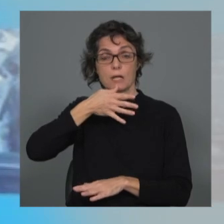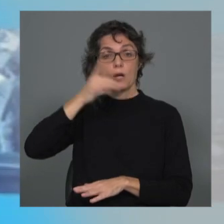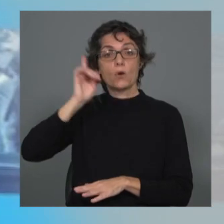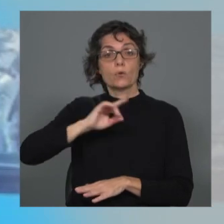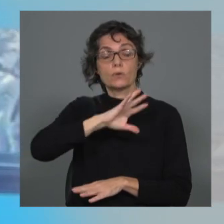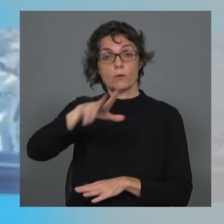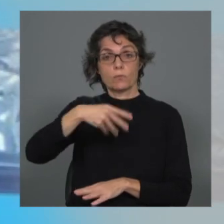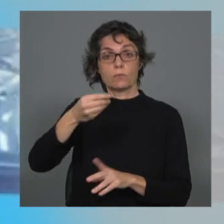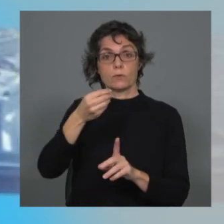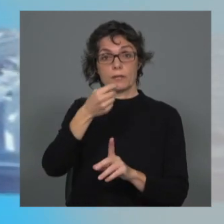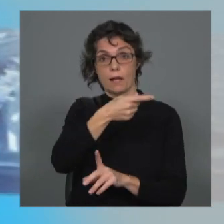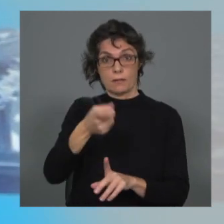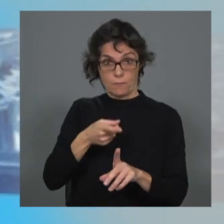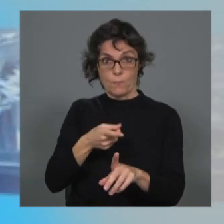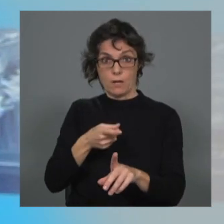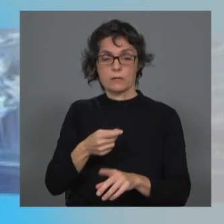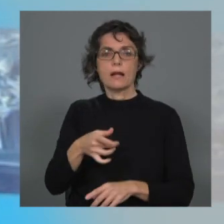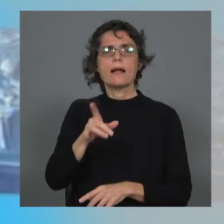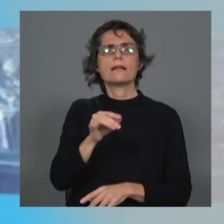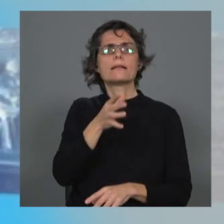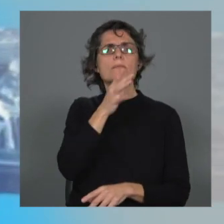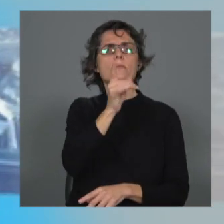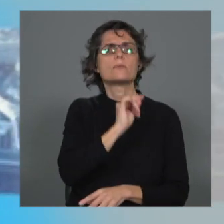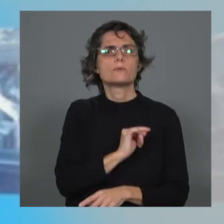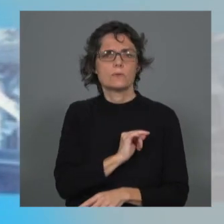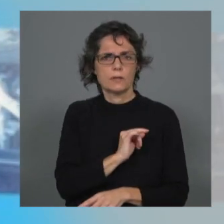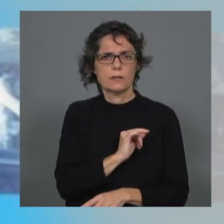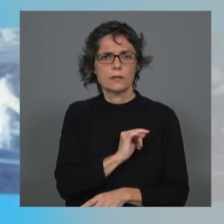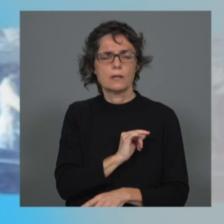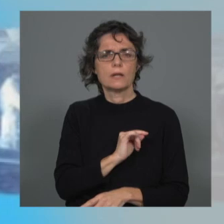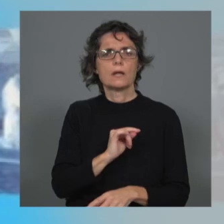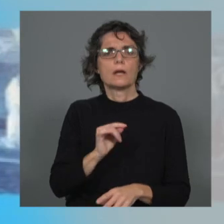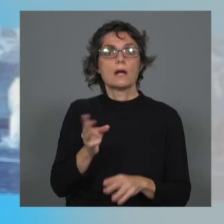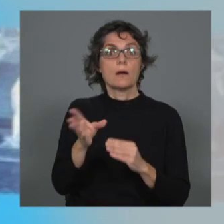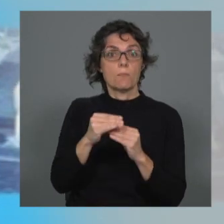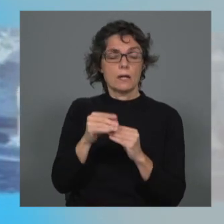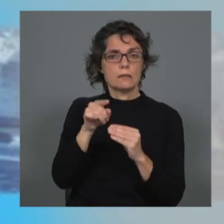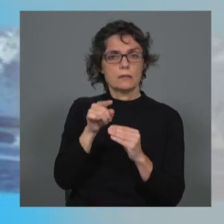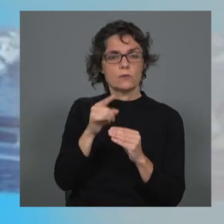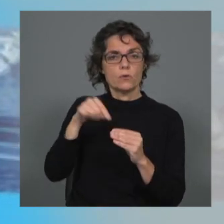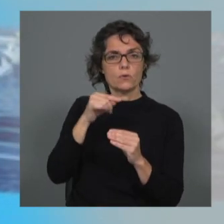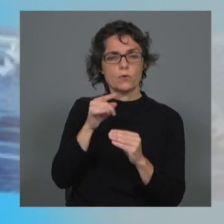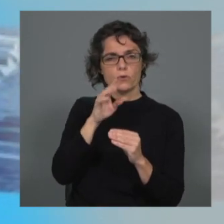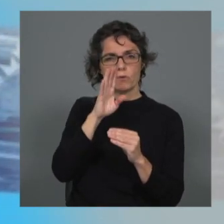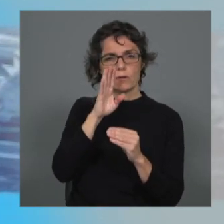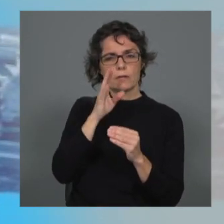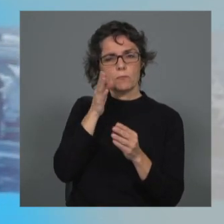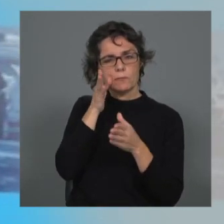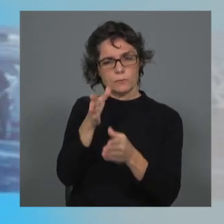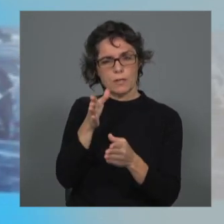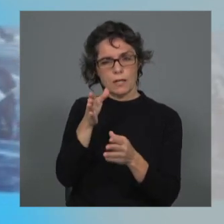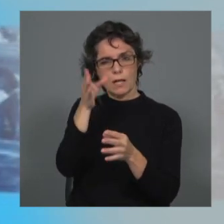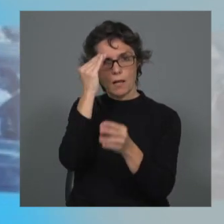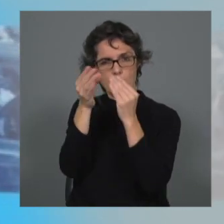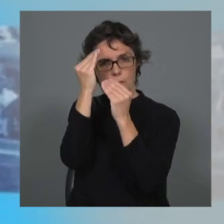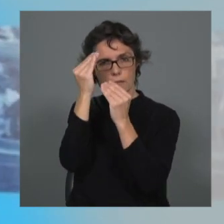Paz, mas diz-nos, é preciso preocupar-nos com a aprendizagem.